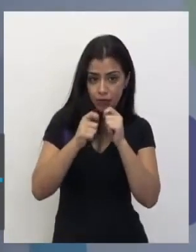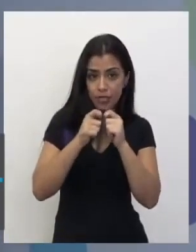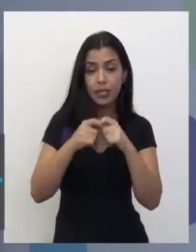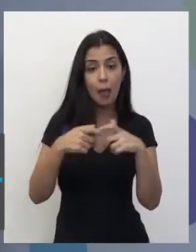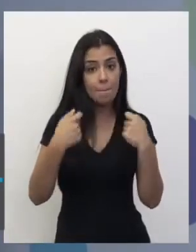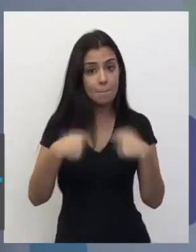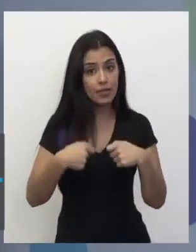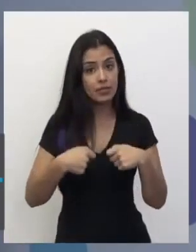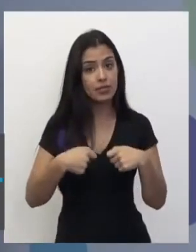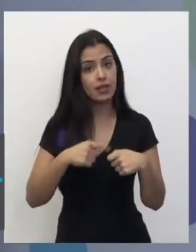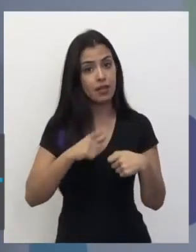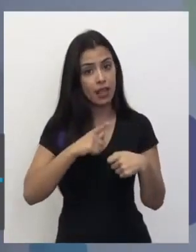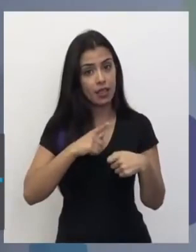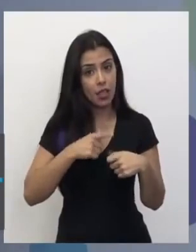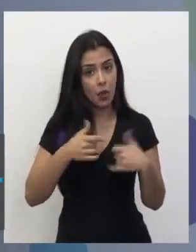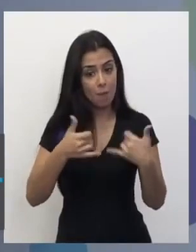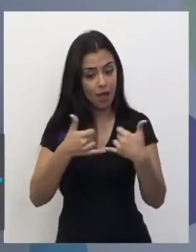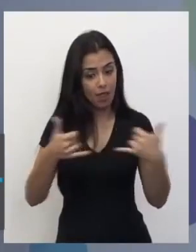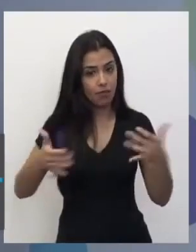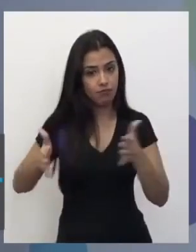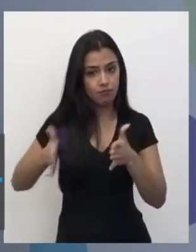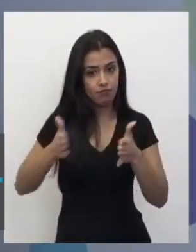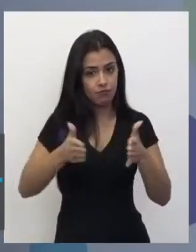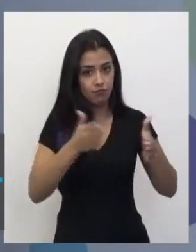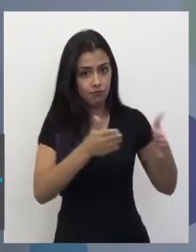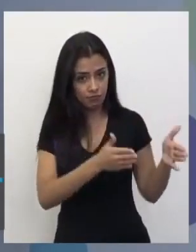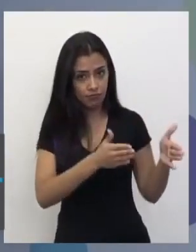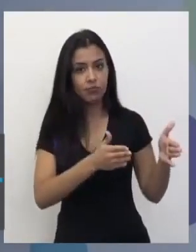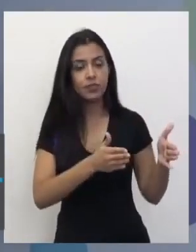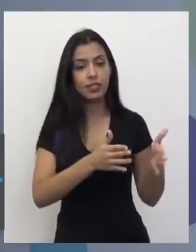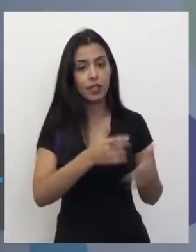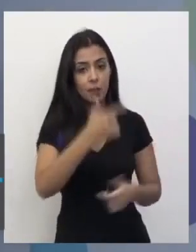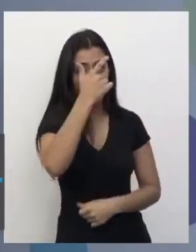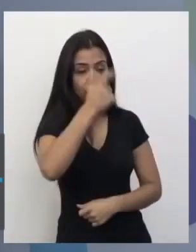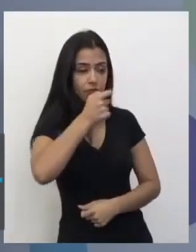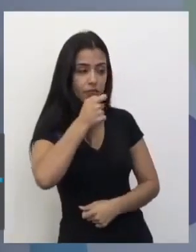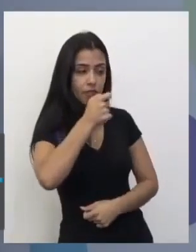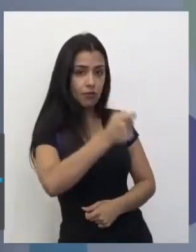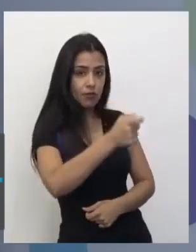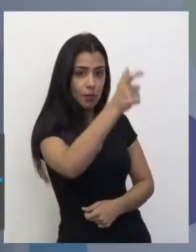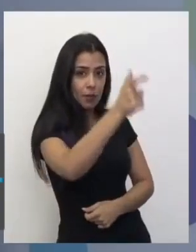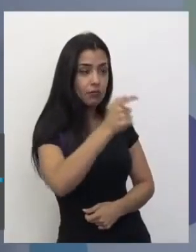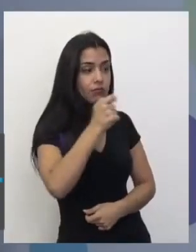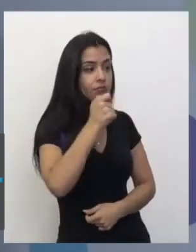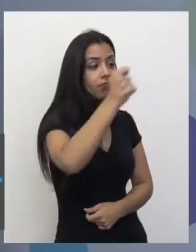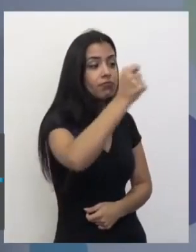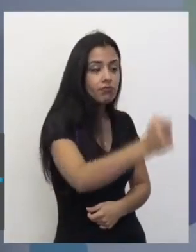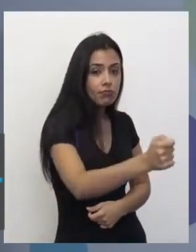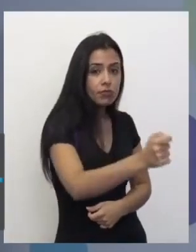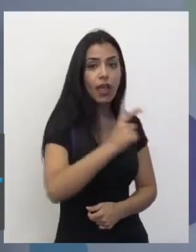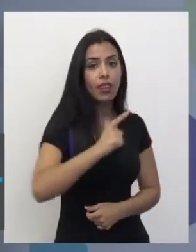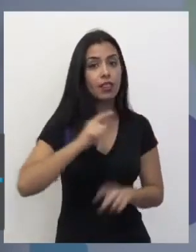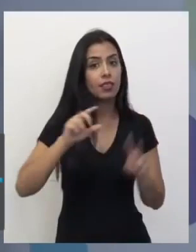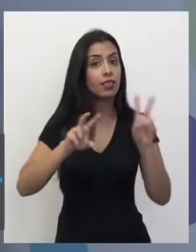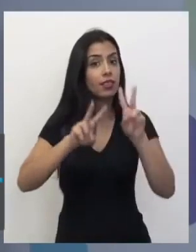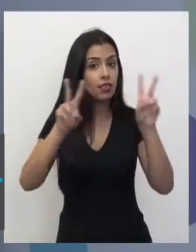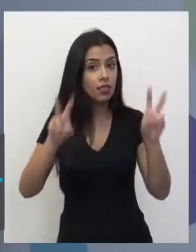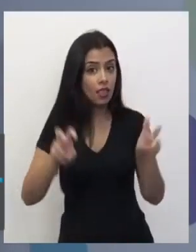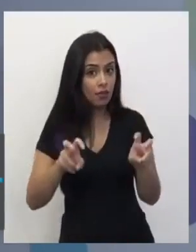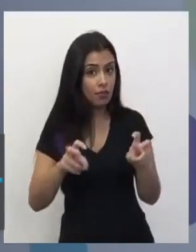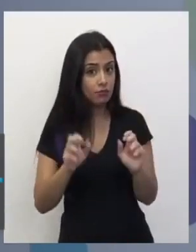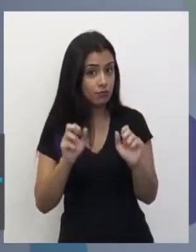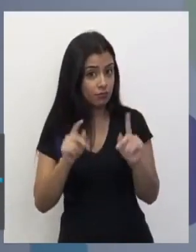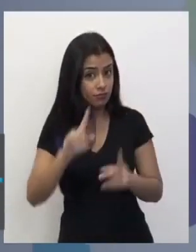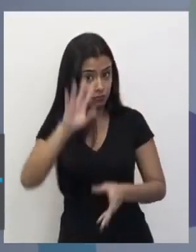seguir essa linha, tem um entrevistador, um entrevistado, tem um canal que ele é veiculado, que tem uma temática, eu vou aproveitar